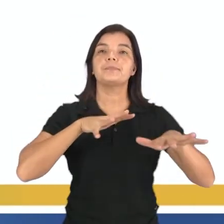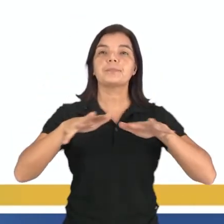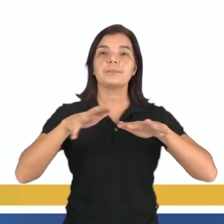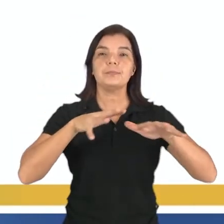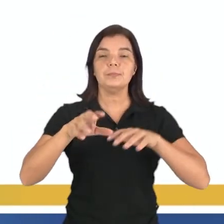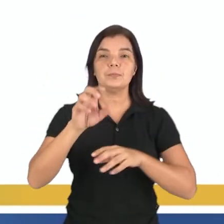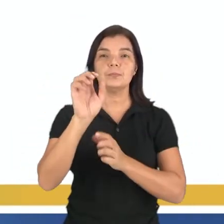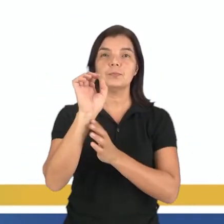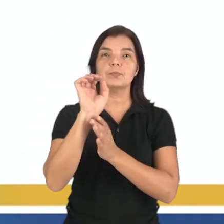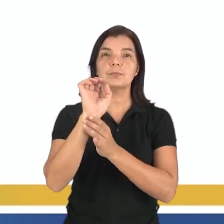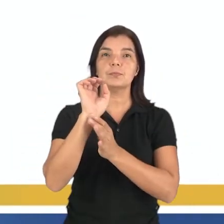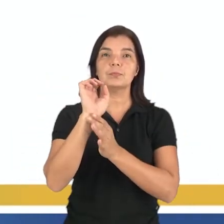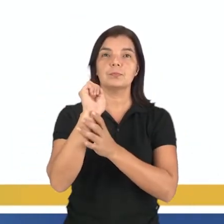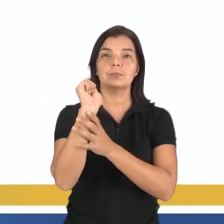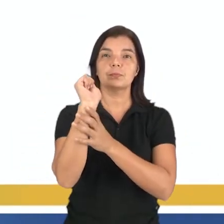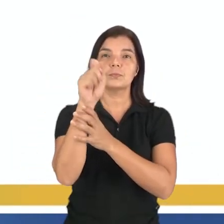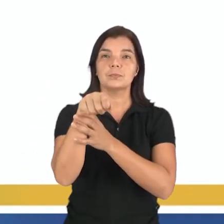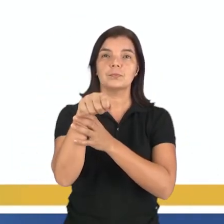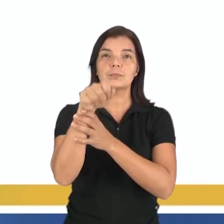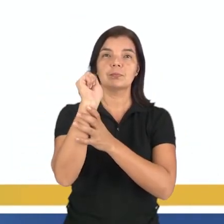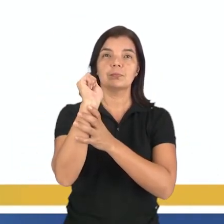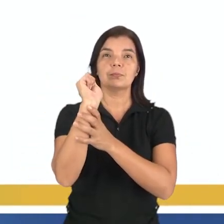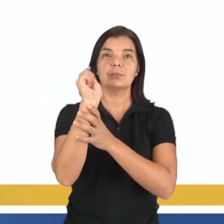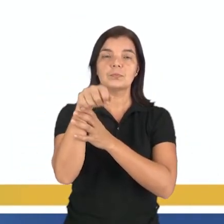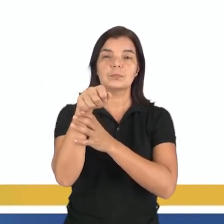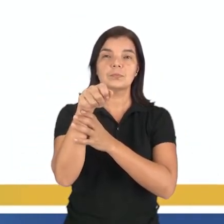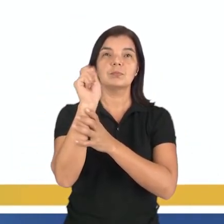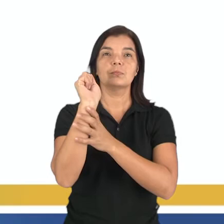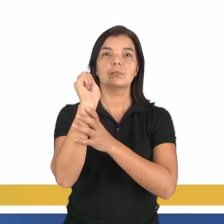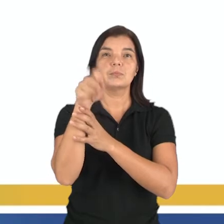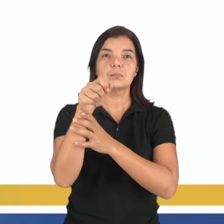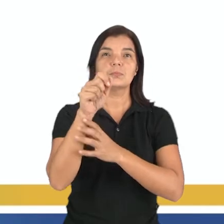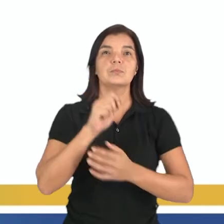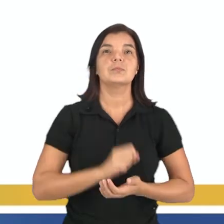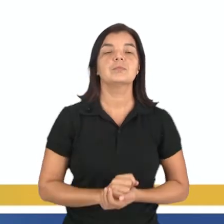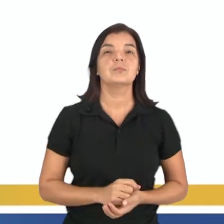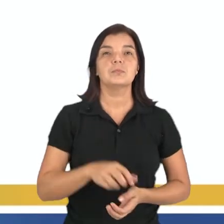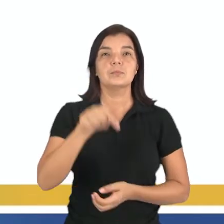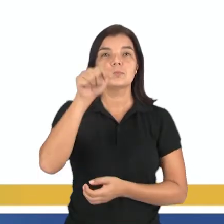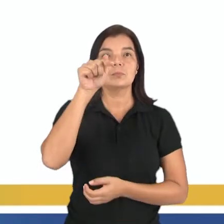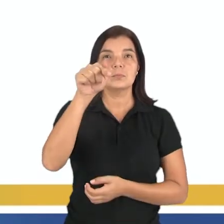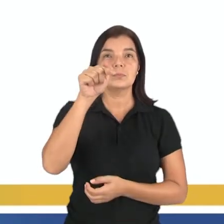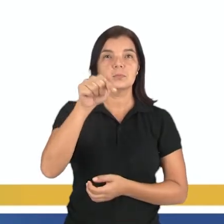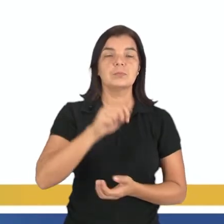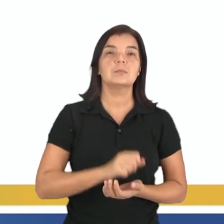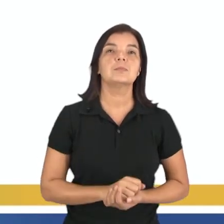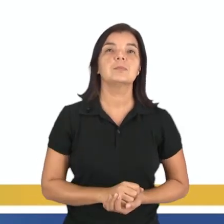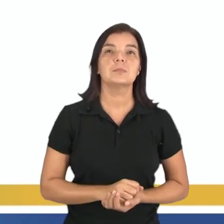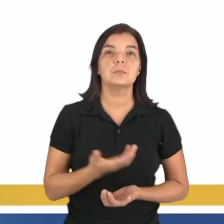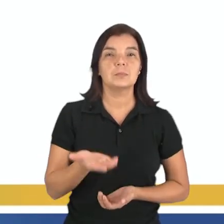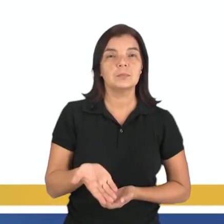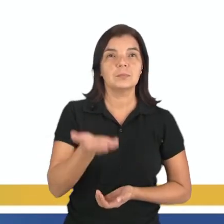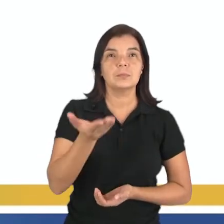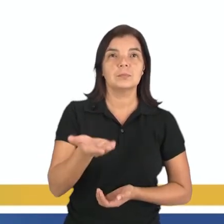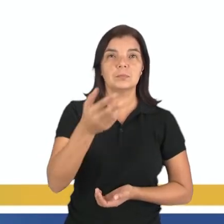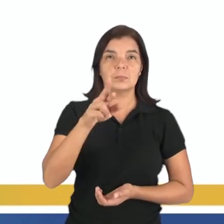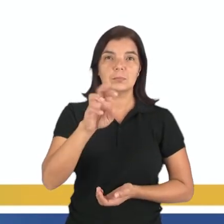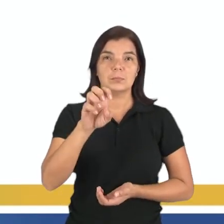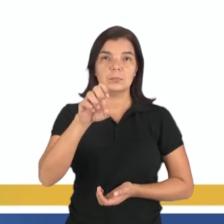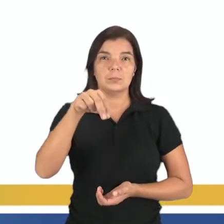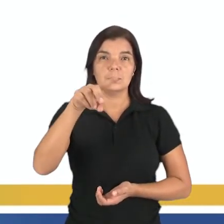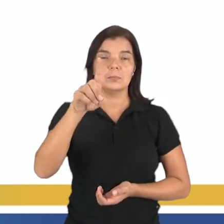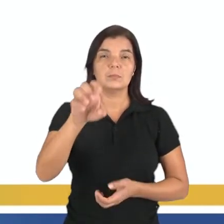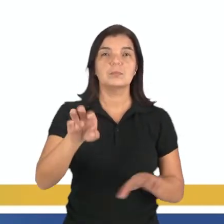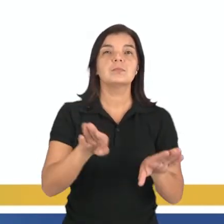de punho que leva a raquete para trás e para frente. O sétimo passo é a batida de backhand. É